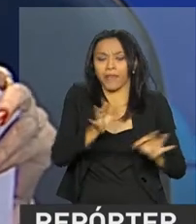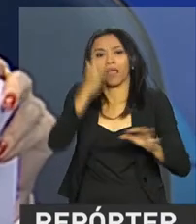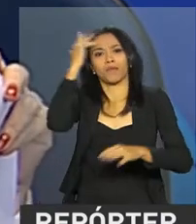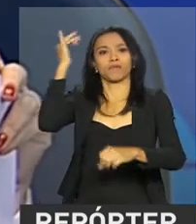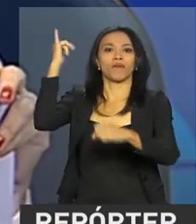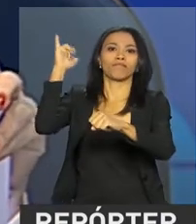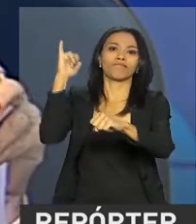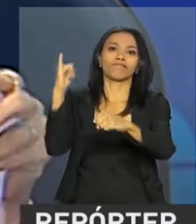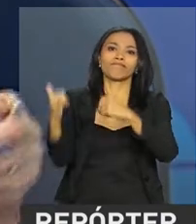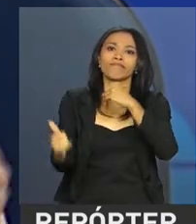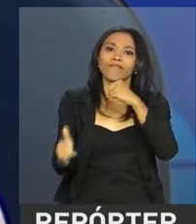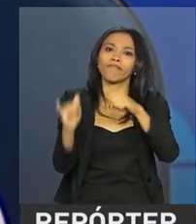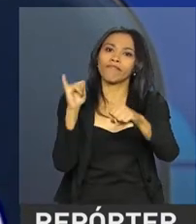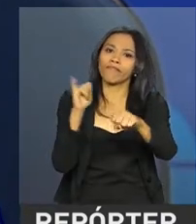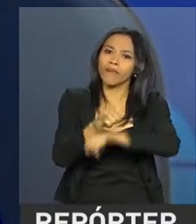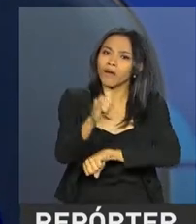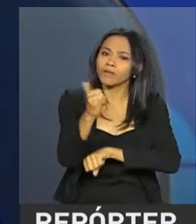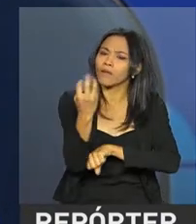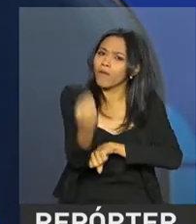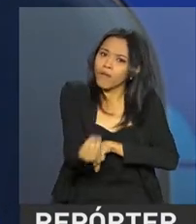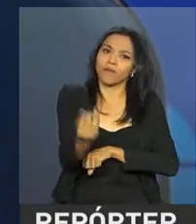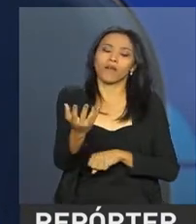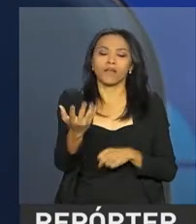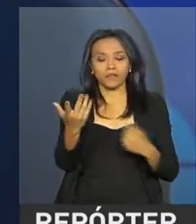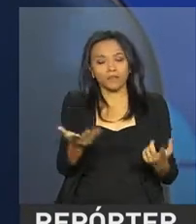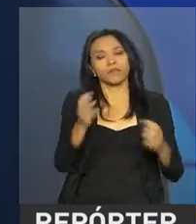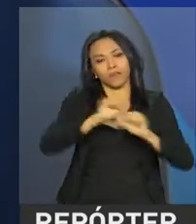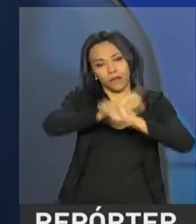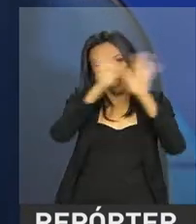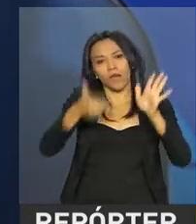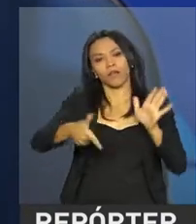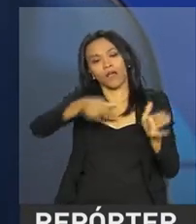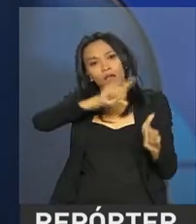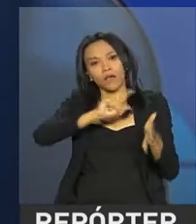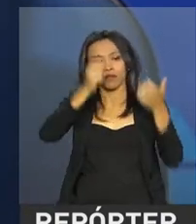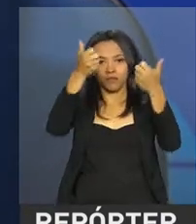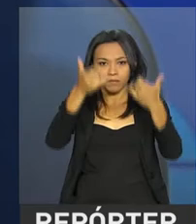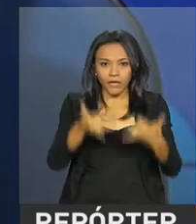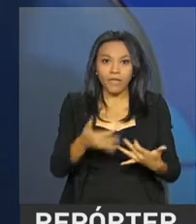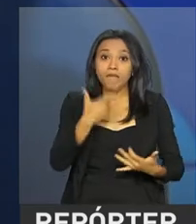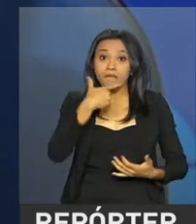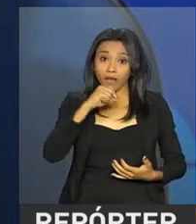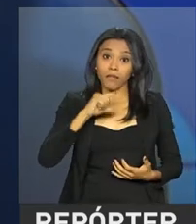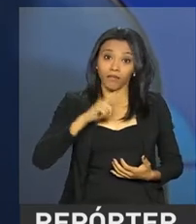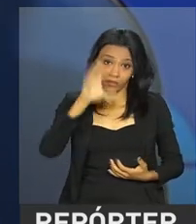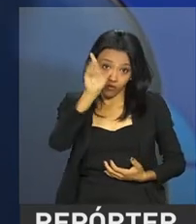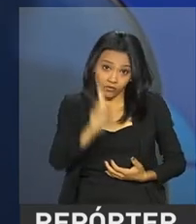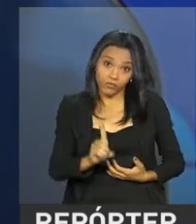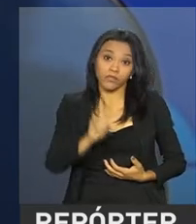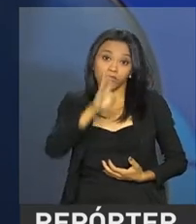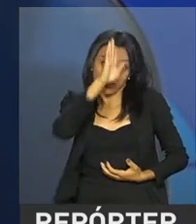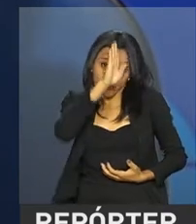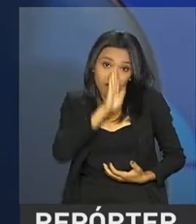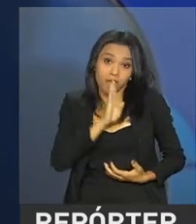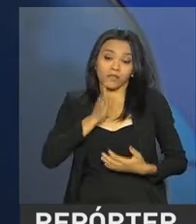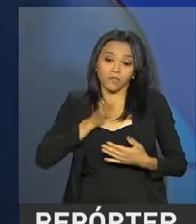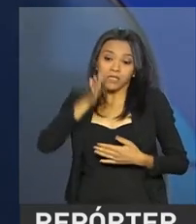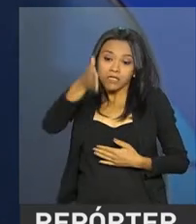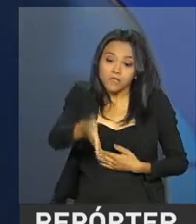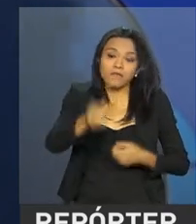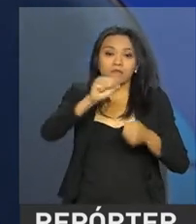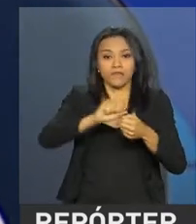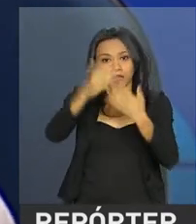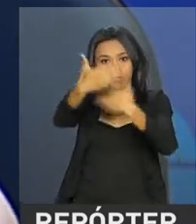comparecer. Então, está claro e foi divulgado antecipadamente de que para ter direito à gratuidade, evidentemente que precisa